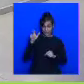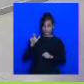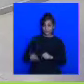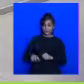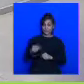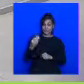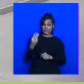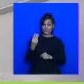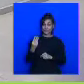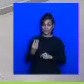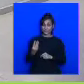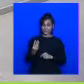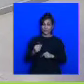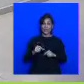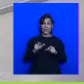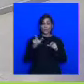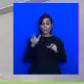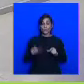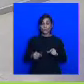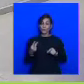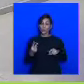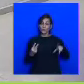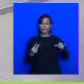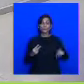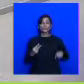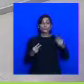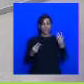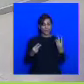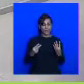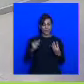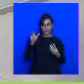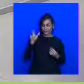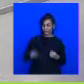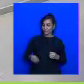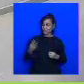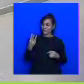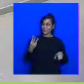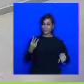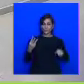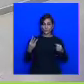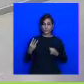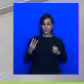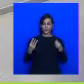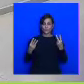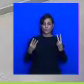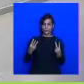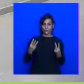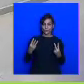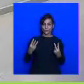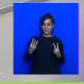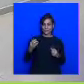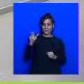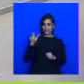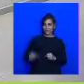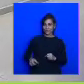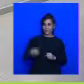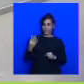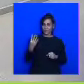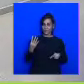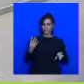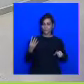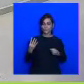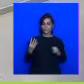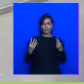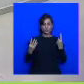1, 3. Coluna 2, 4. Coluna 3, 2. Coluna